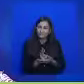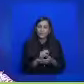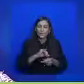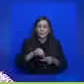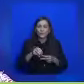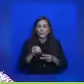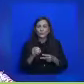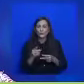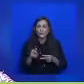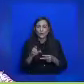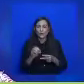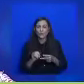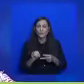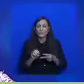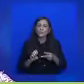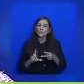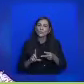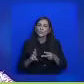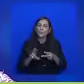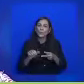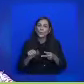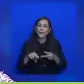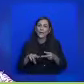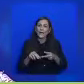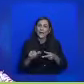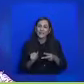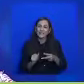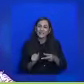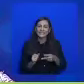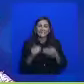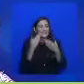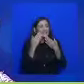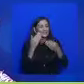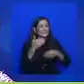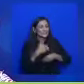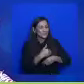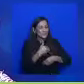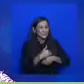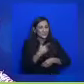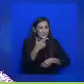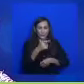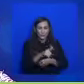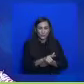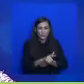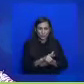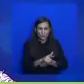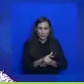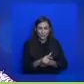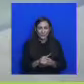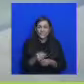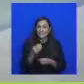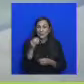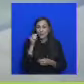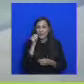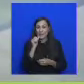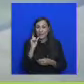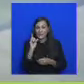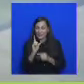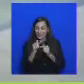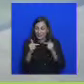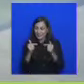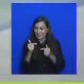senhor João Ernesto da Silva e a senhora Luana de Pádua, a quem nós agradecemos mais uma vez. Estamos com a nossa garota da